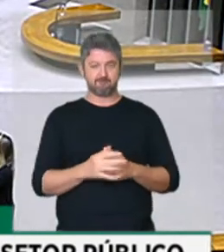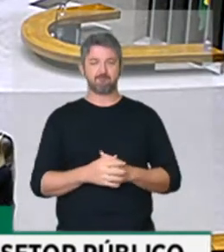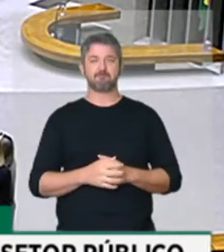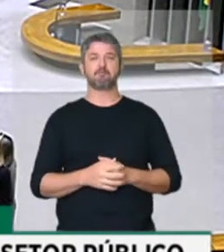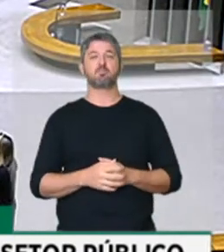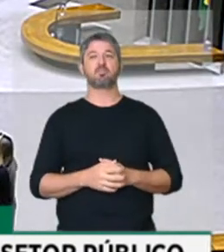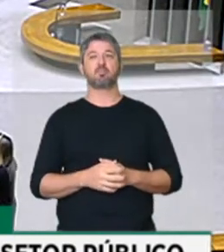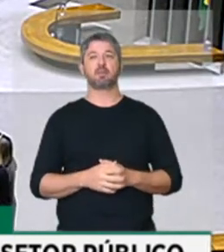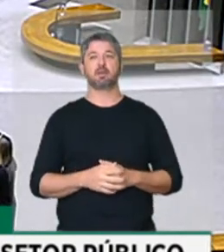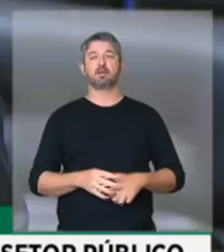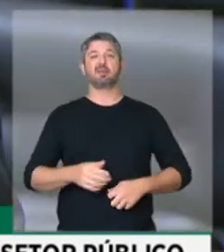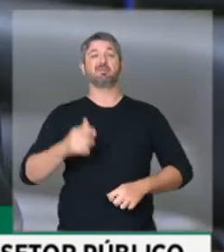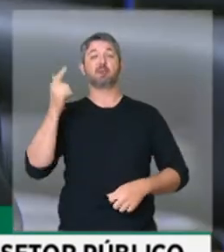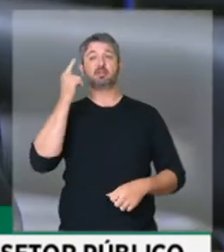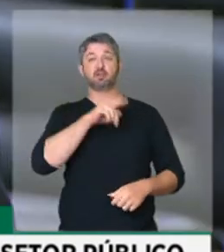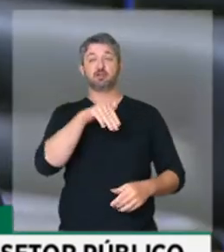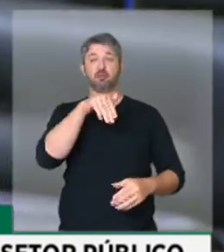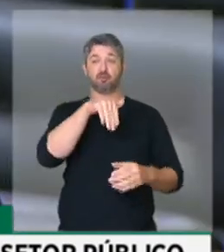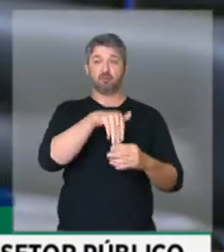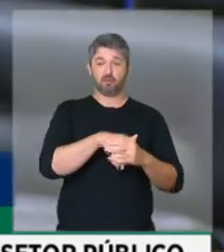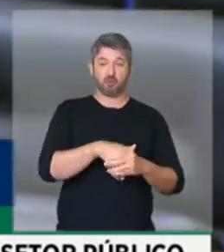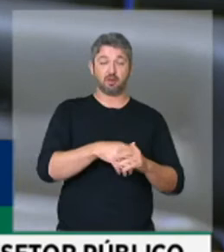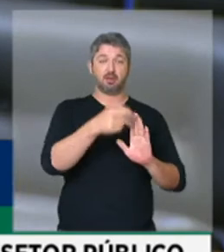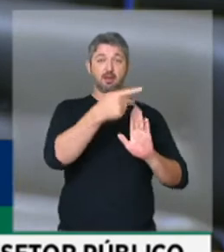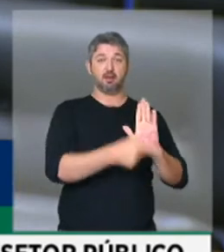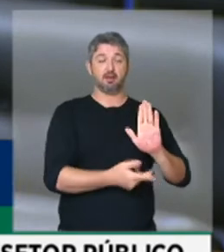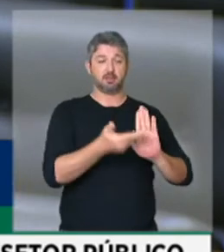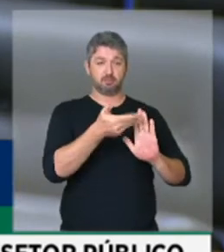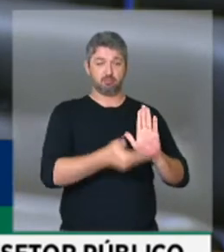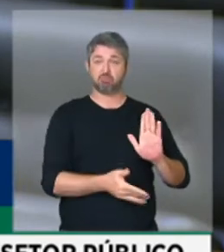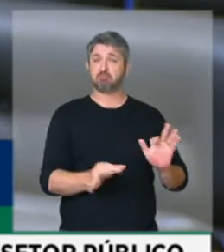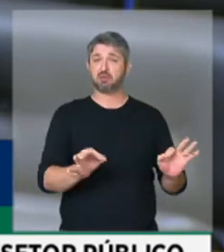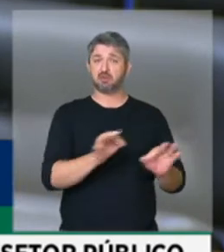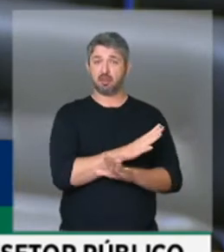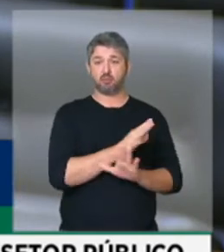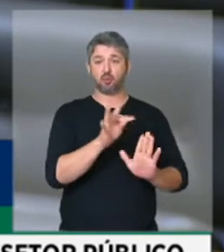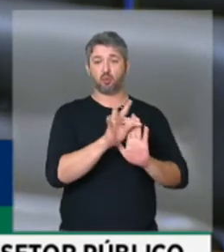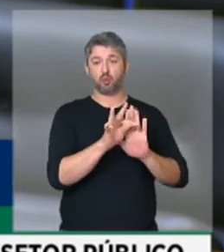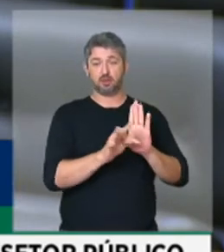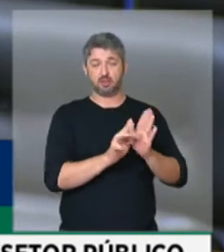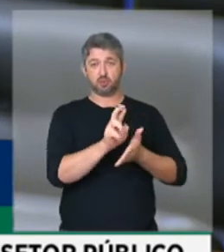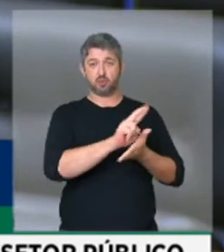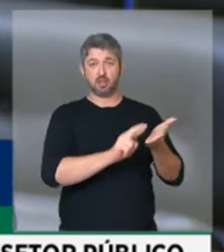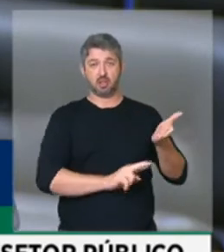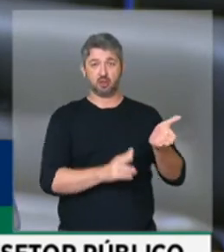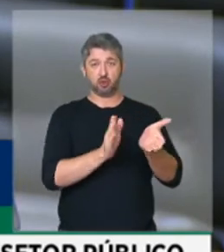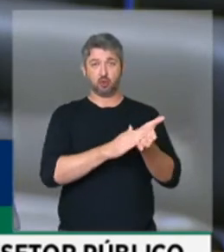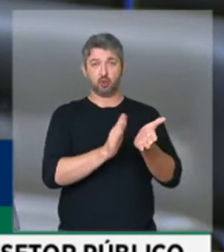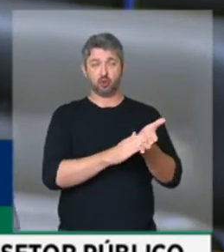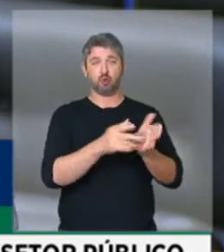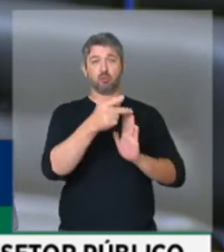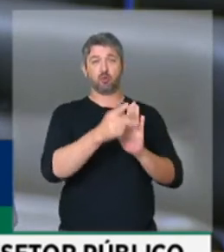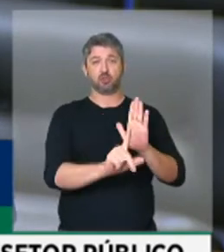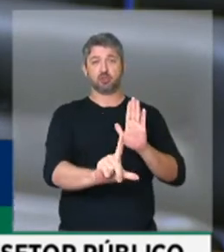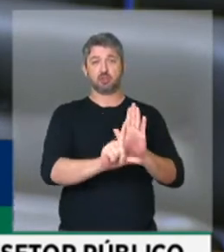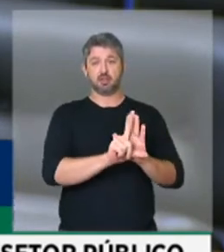a favor de votarmos esse projeto. Então, está pronto, presidente, esse relatório do projeto de